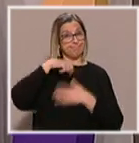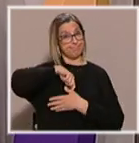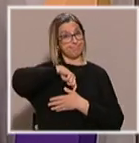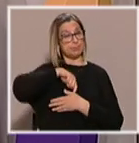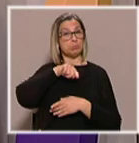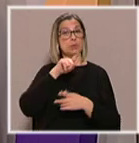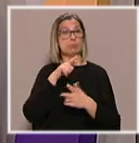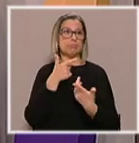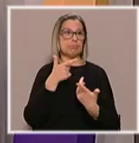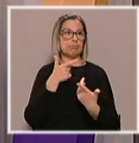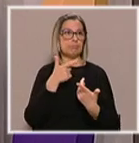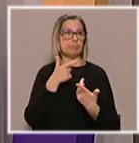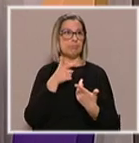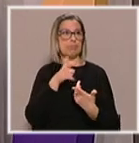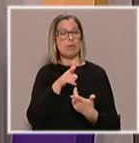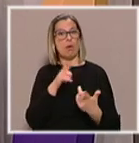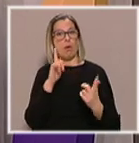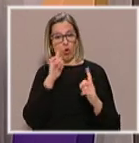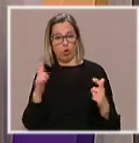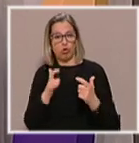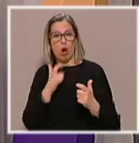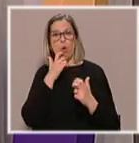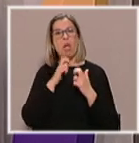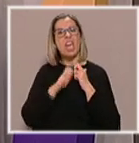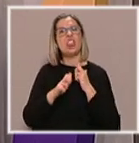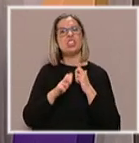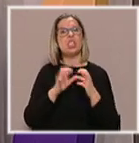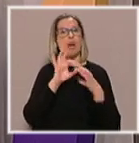no controle da energia calorífica.